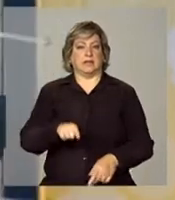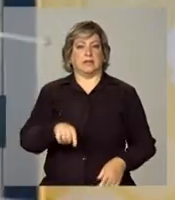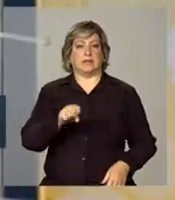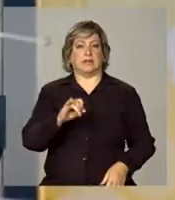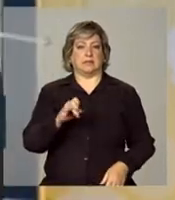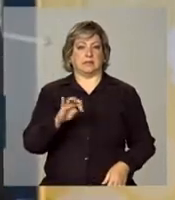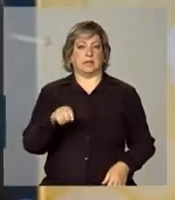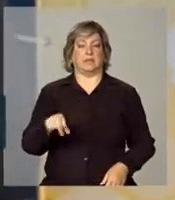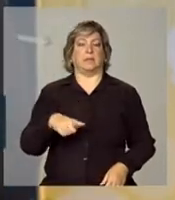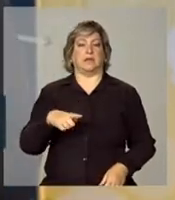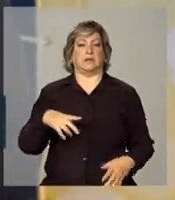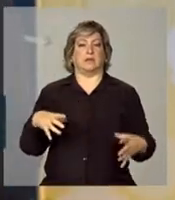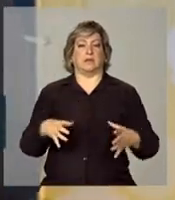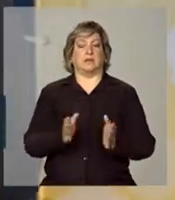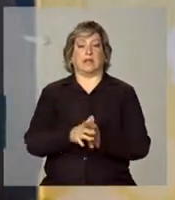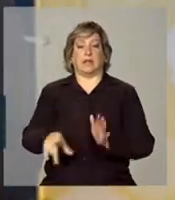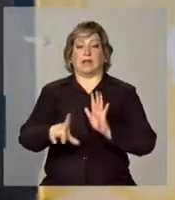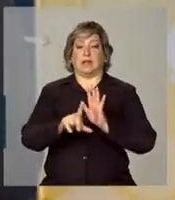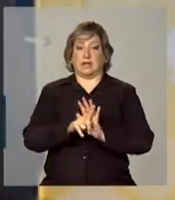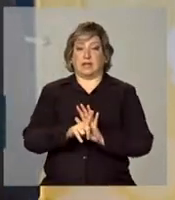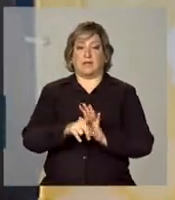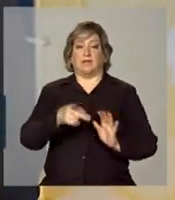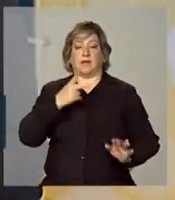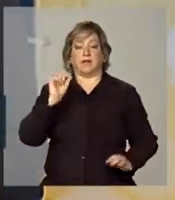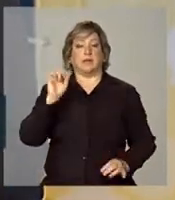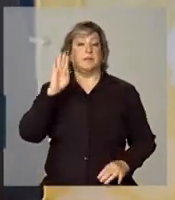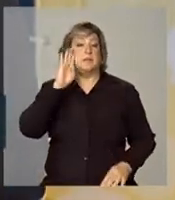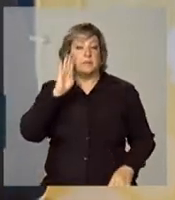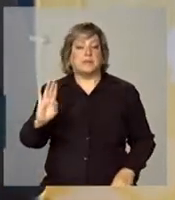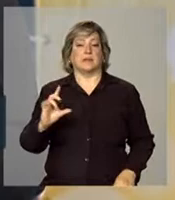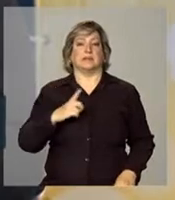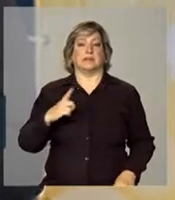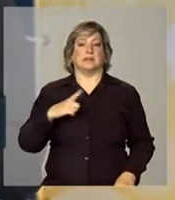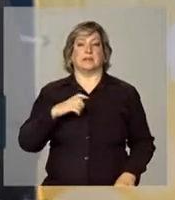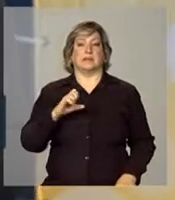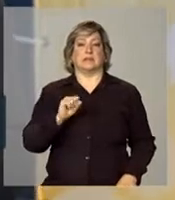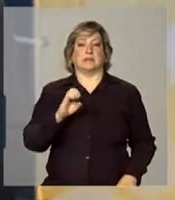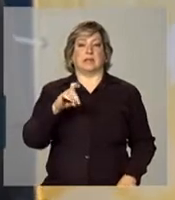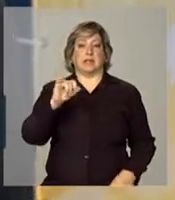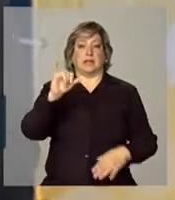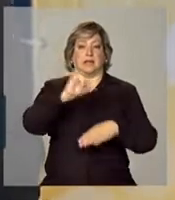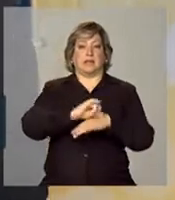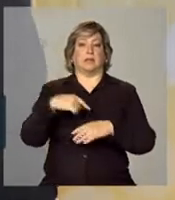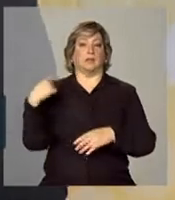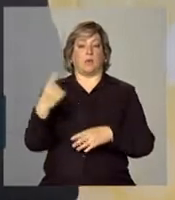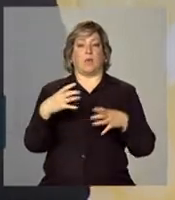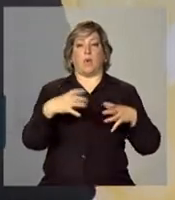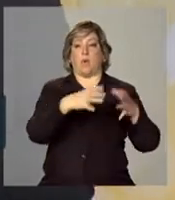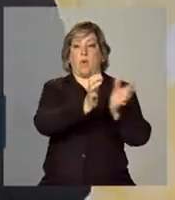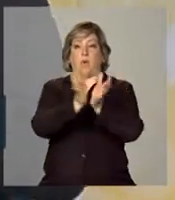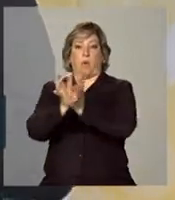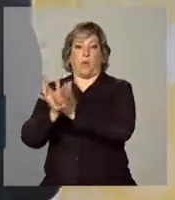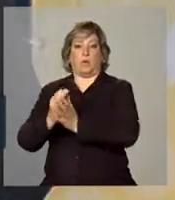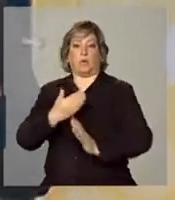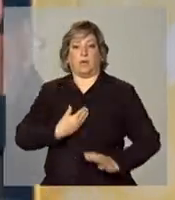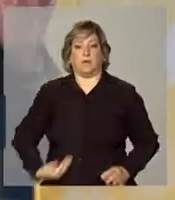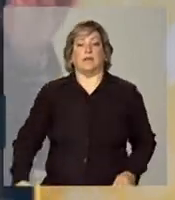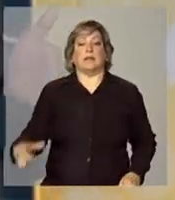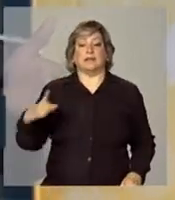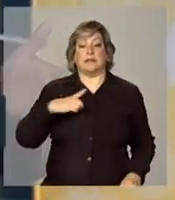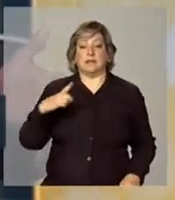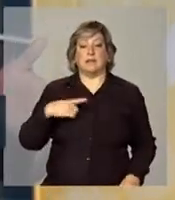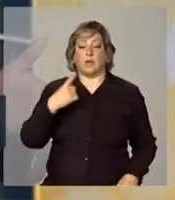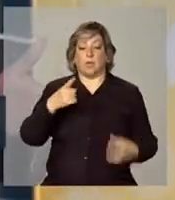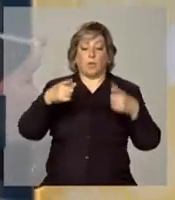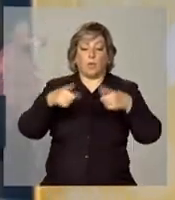lei. A lei assim determina que, pelo menos nas sedes dos órgãos e entes do governo, tenha um